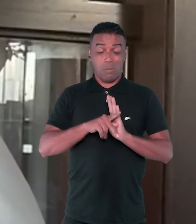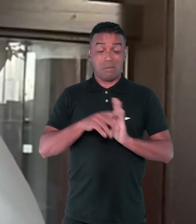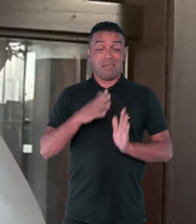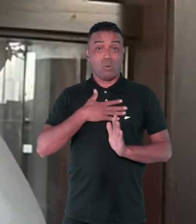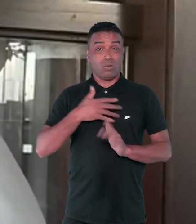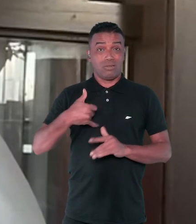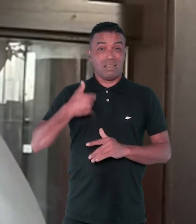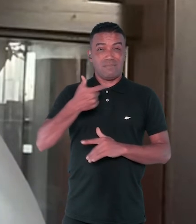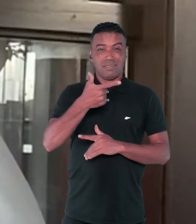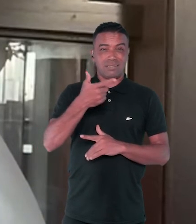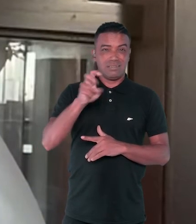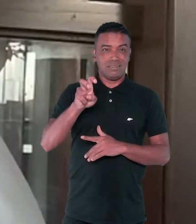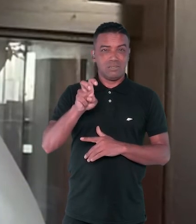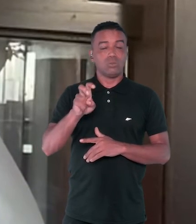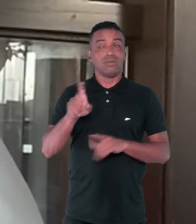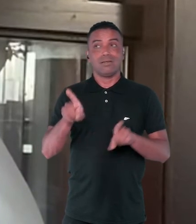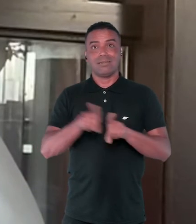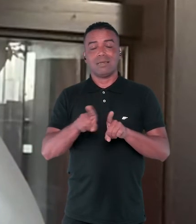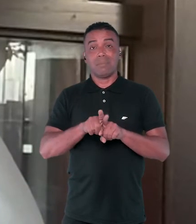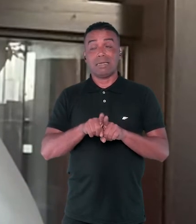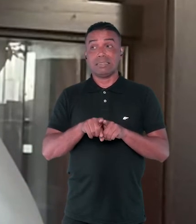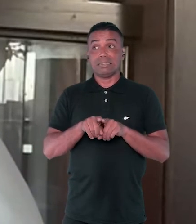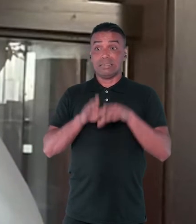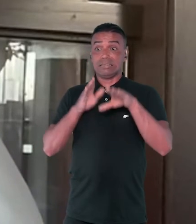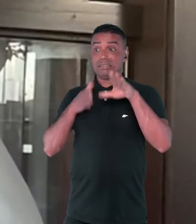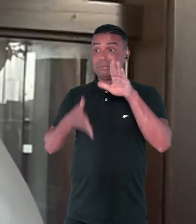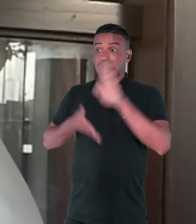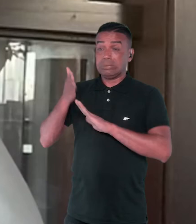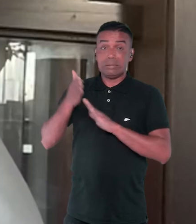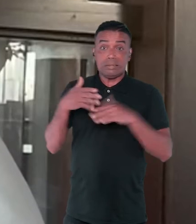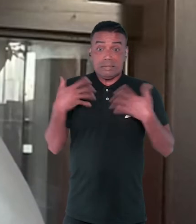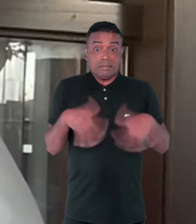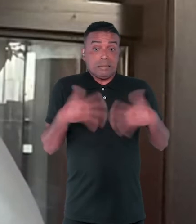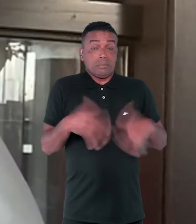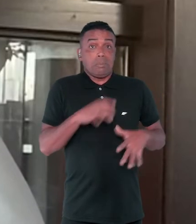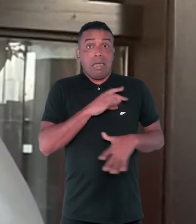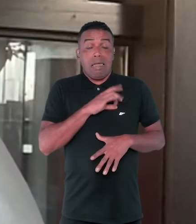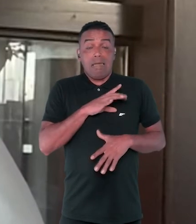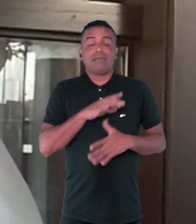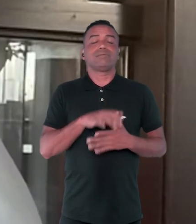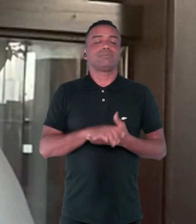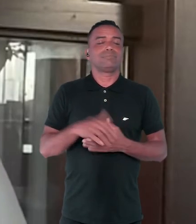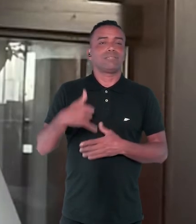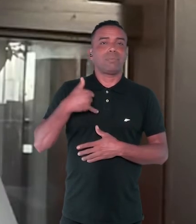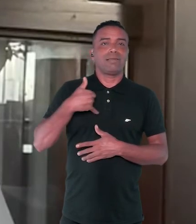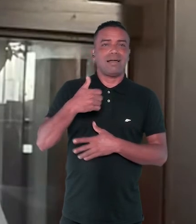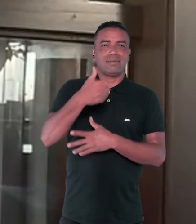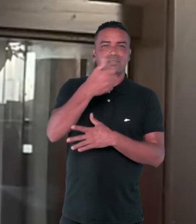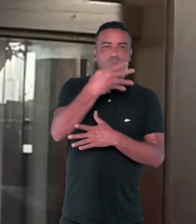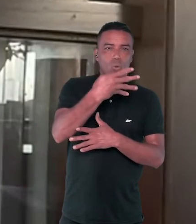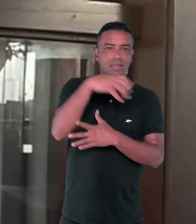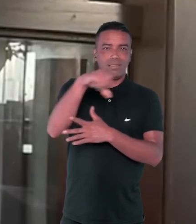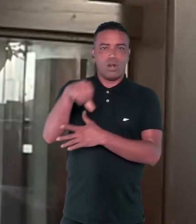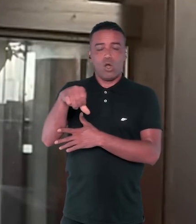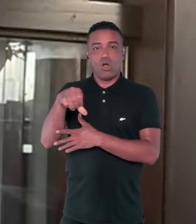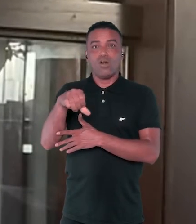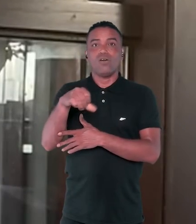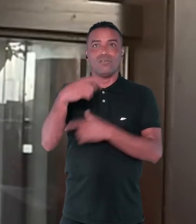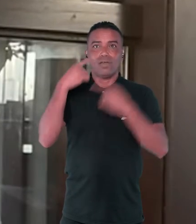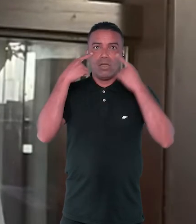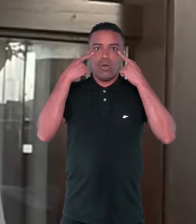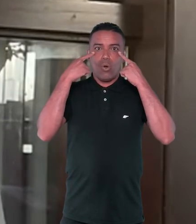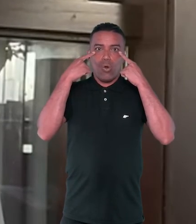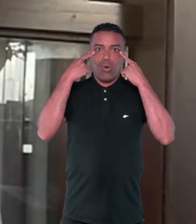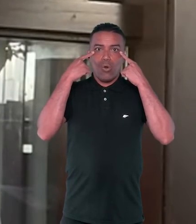e seguida de síndrome do pânico. E depois, aos 49, eu tive uma infecção, depois de uma cirurgia de